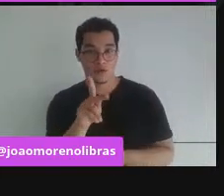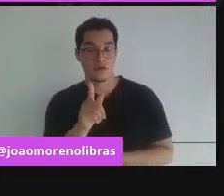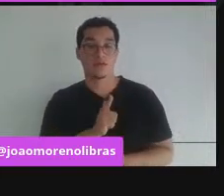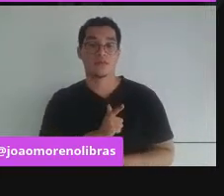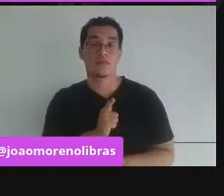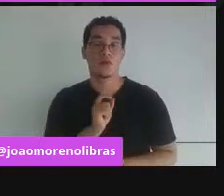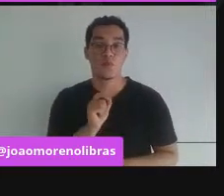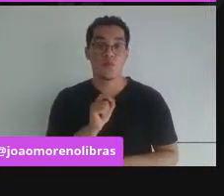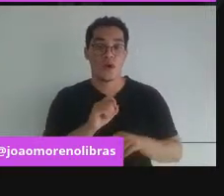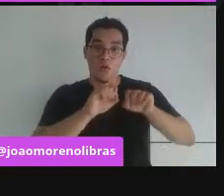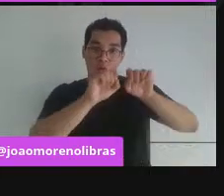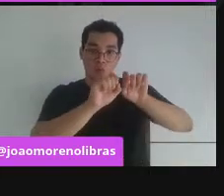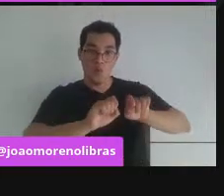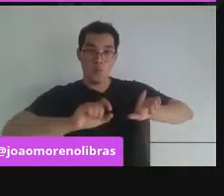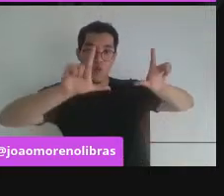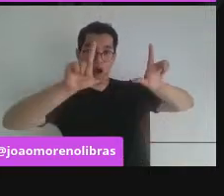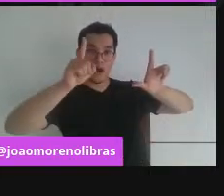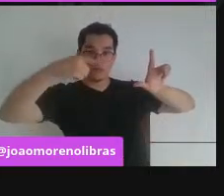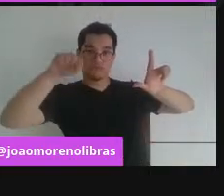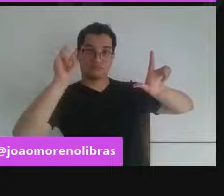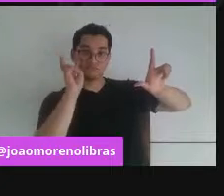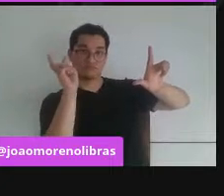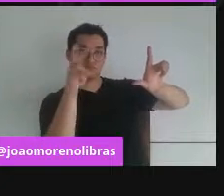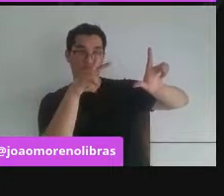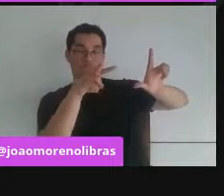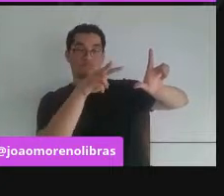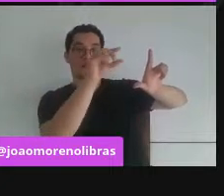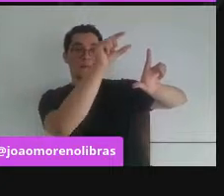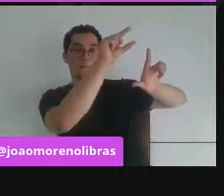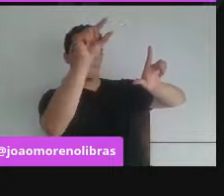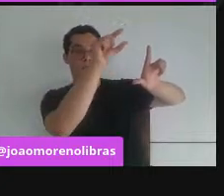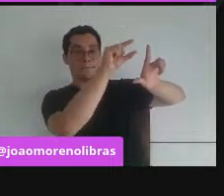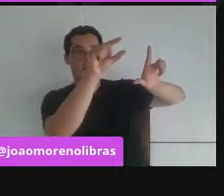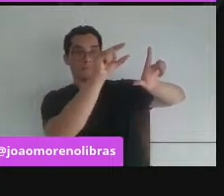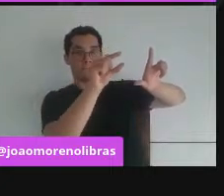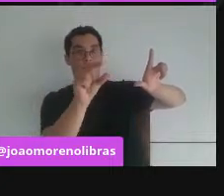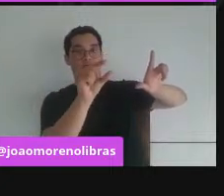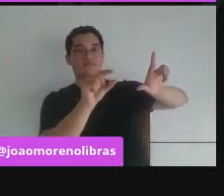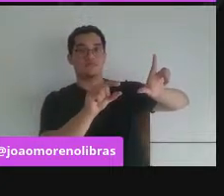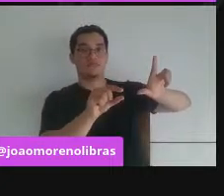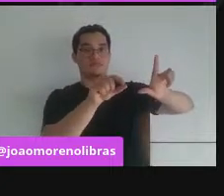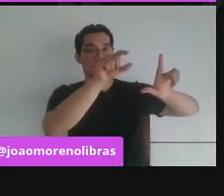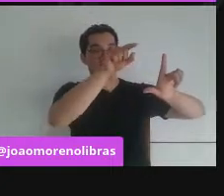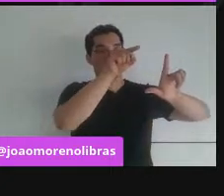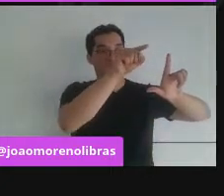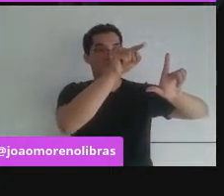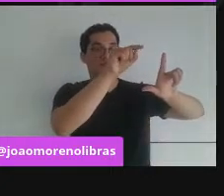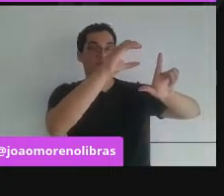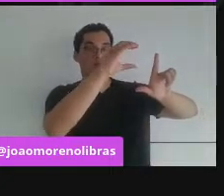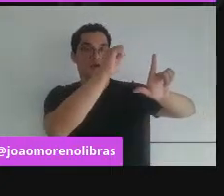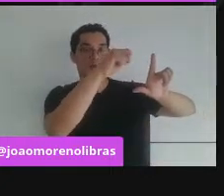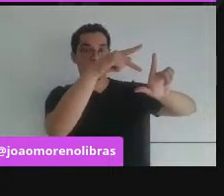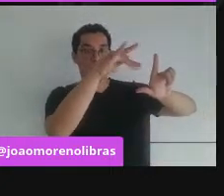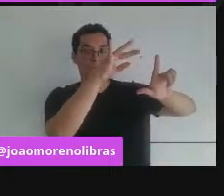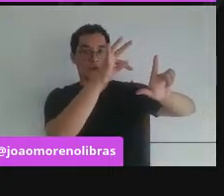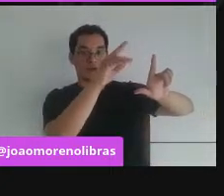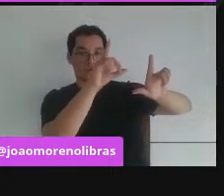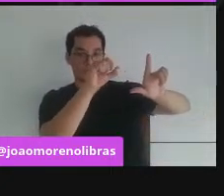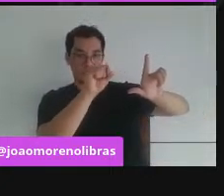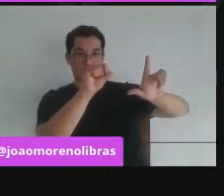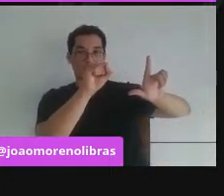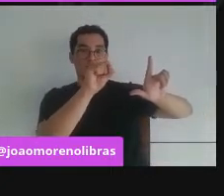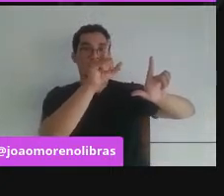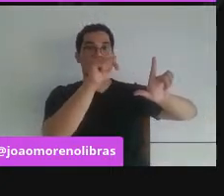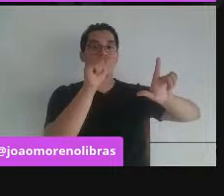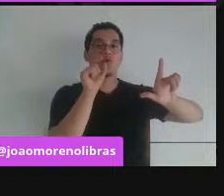esse quadro aí que aparece para vocês, tem os capítulos, um capítulo, a quantidade de capítulos, não é que está